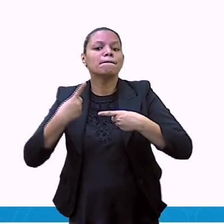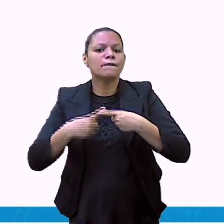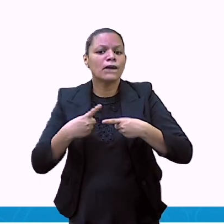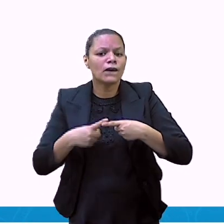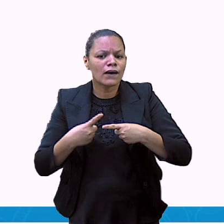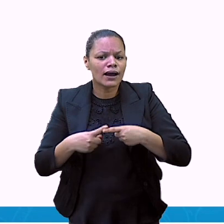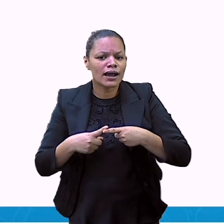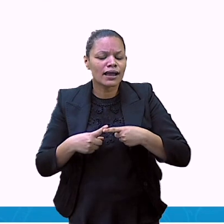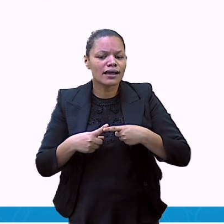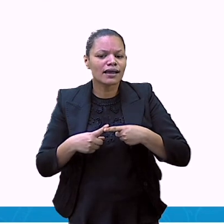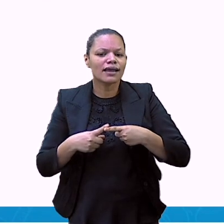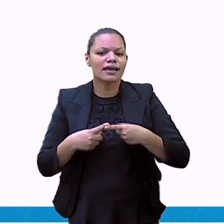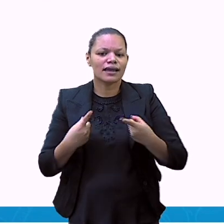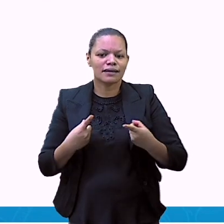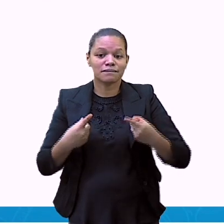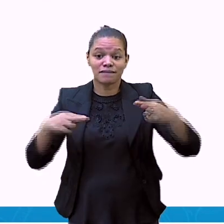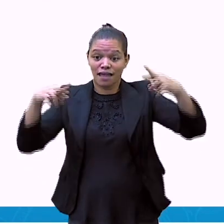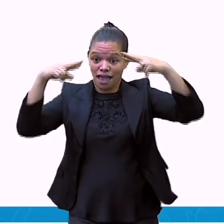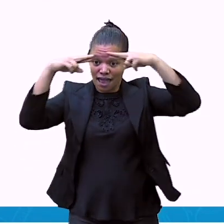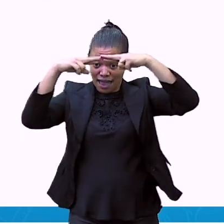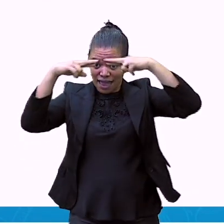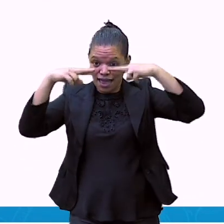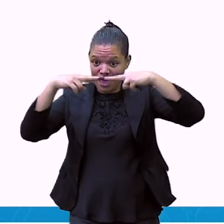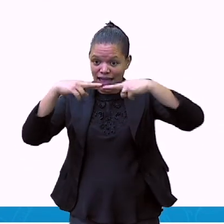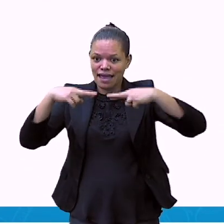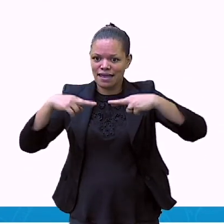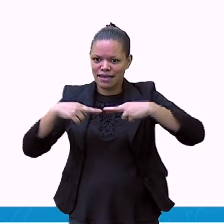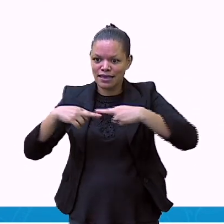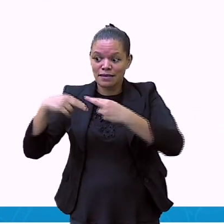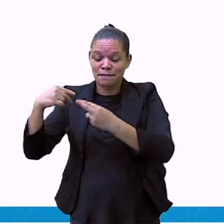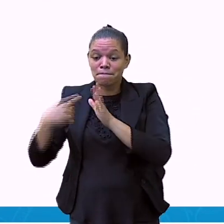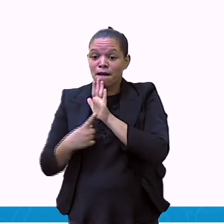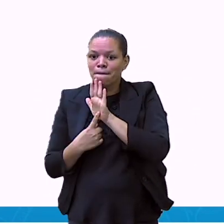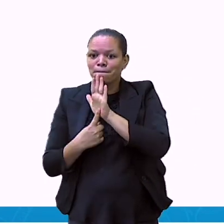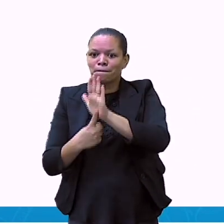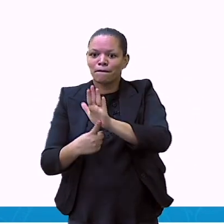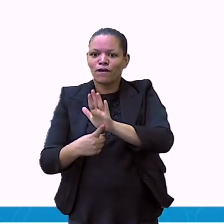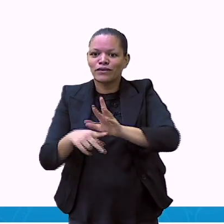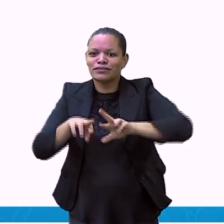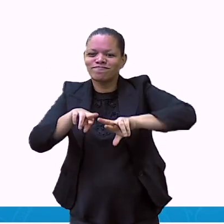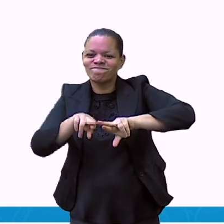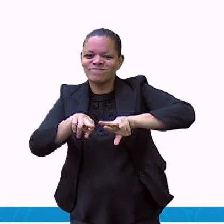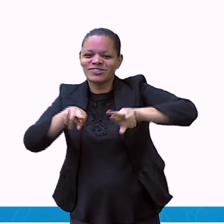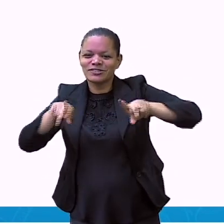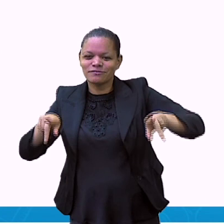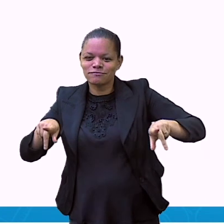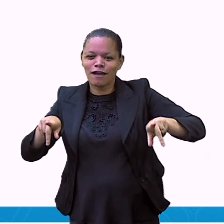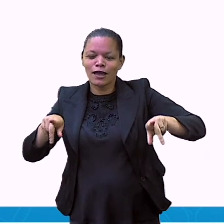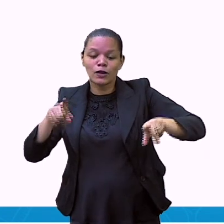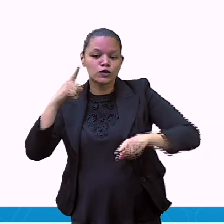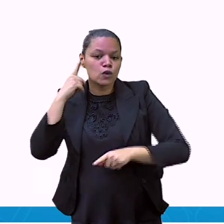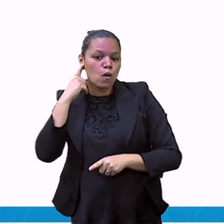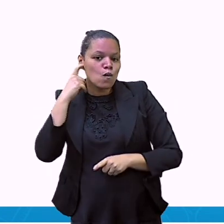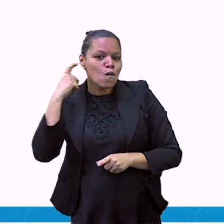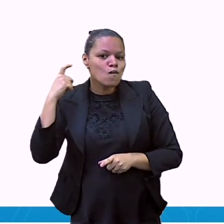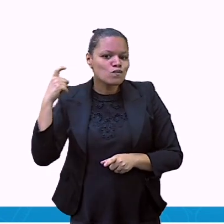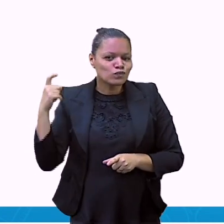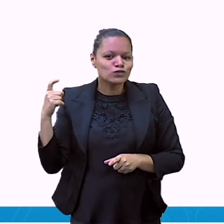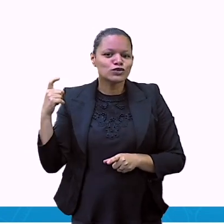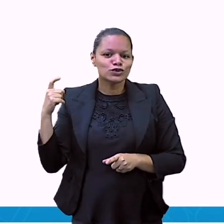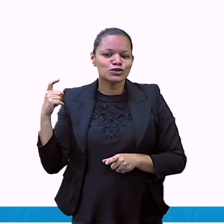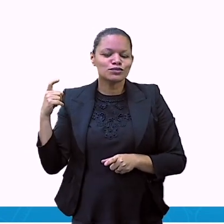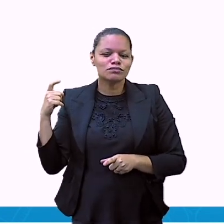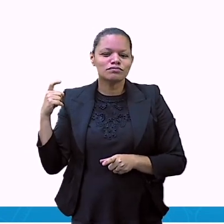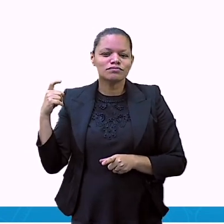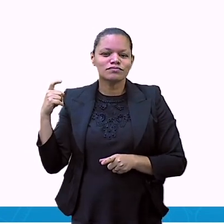a rima, ela faz uma diferença no texto. E a rima, a base da rima é o